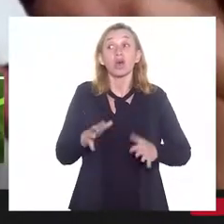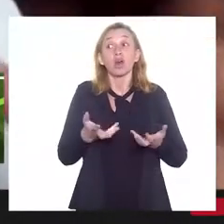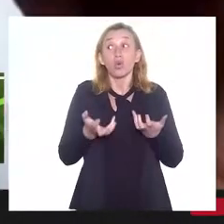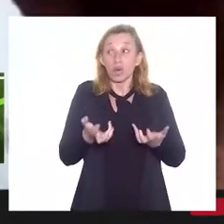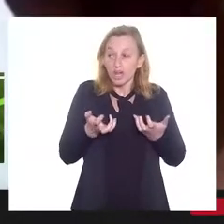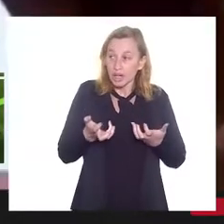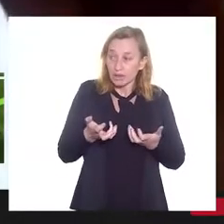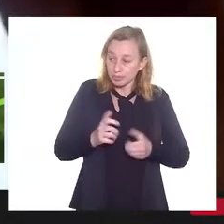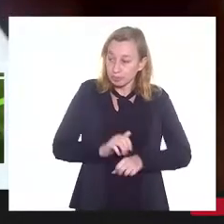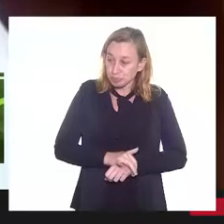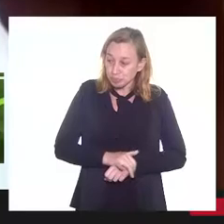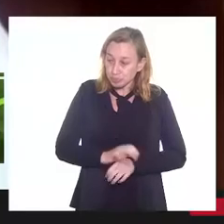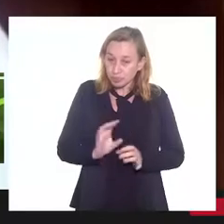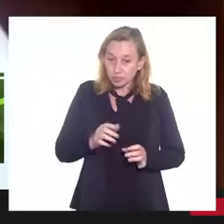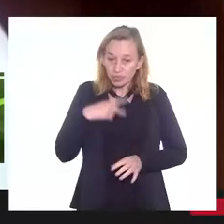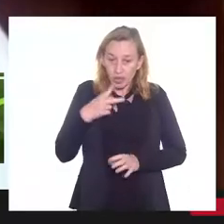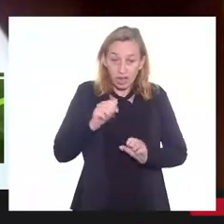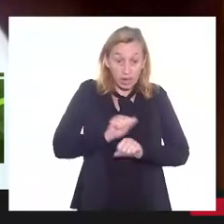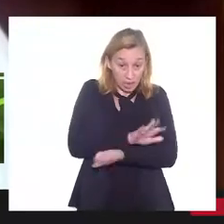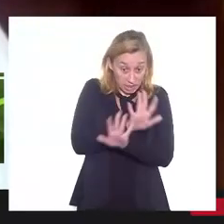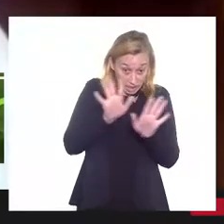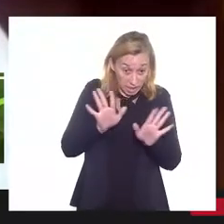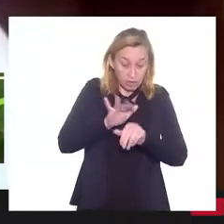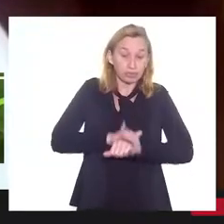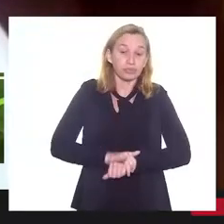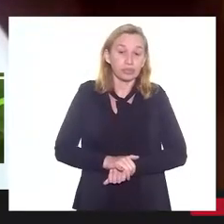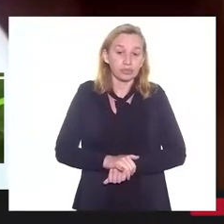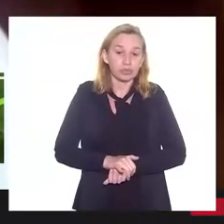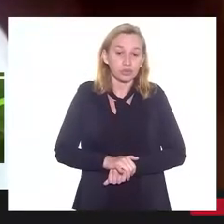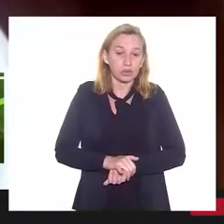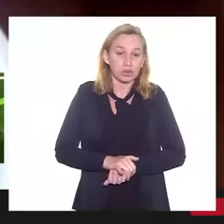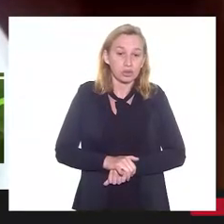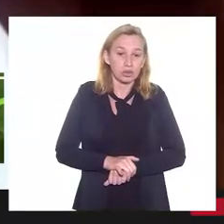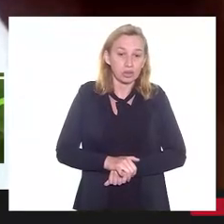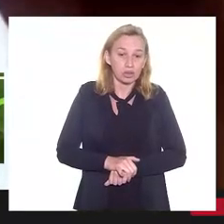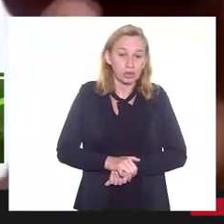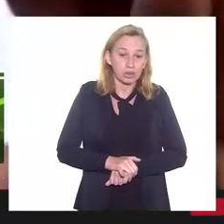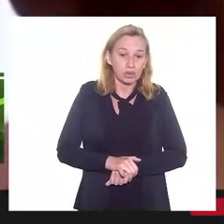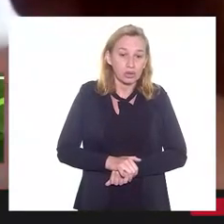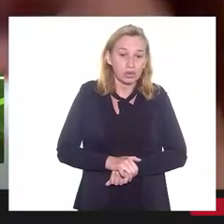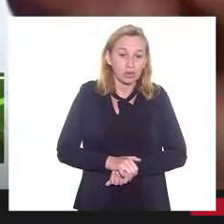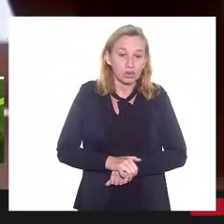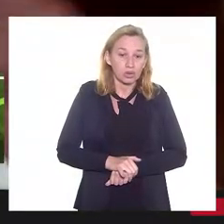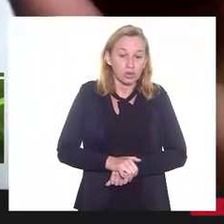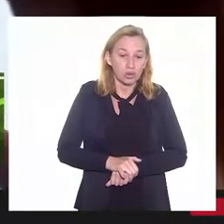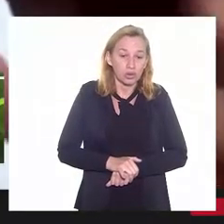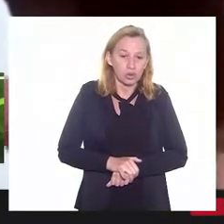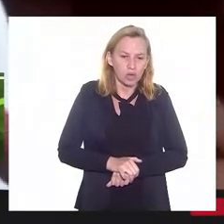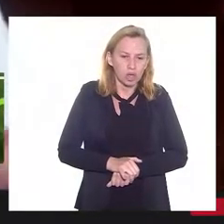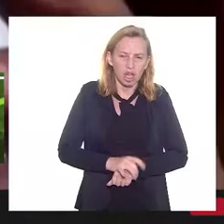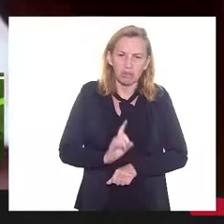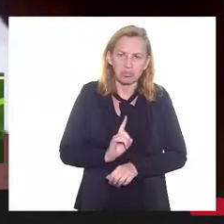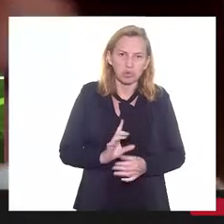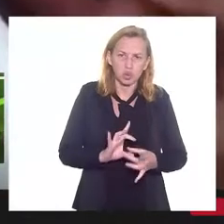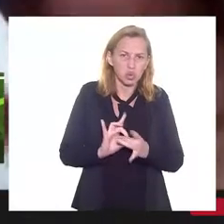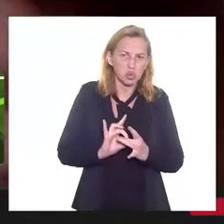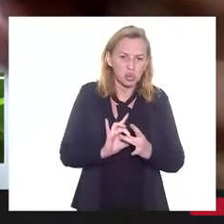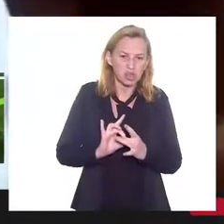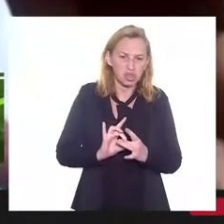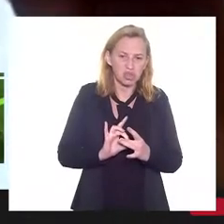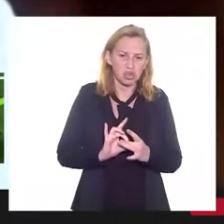quero deixar claro que quero dizer é que eu não sou muito polido né